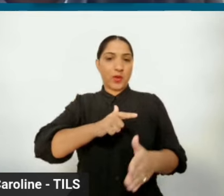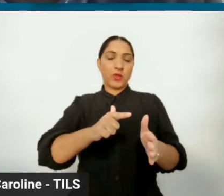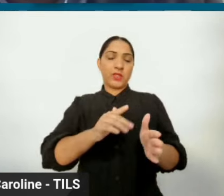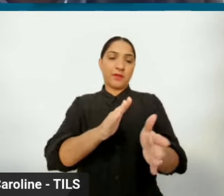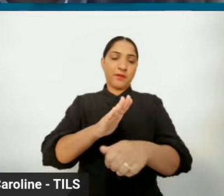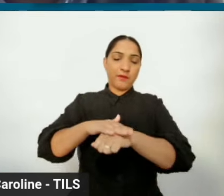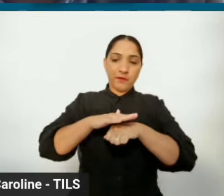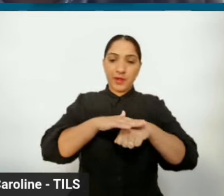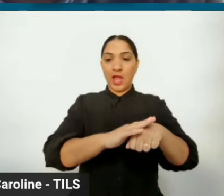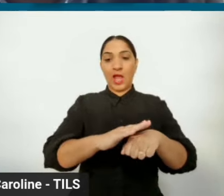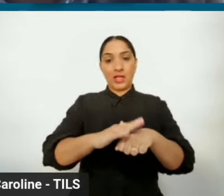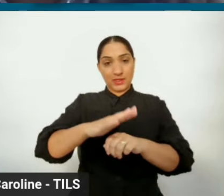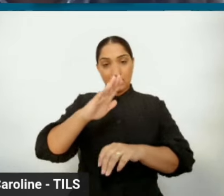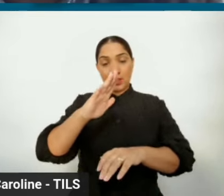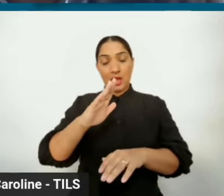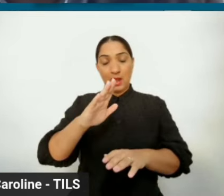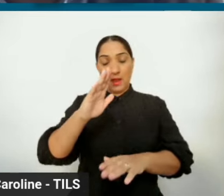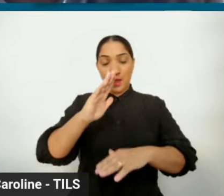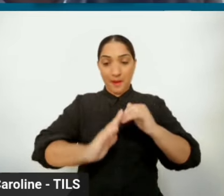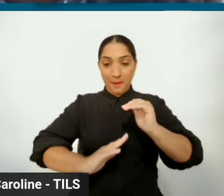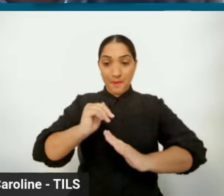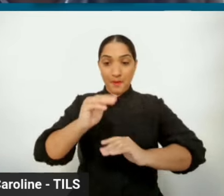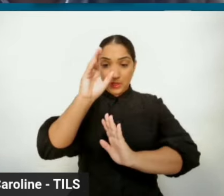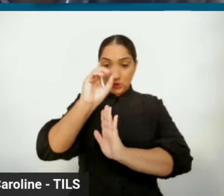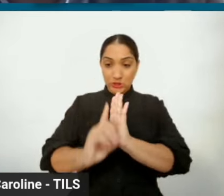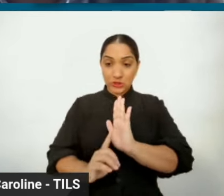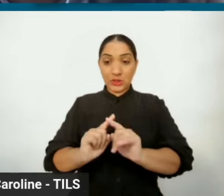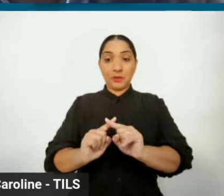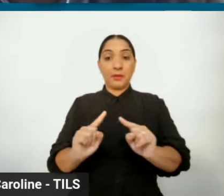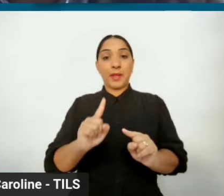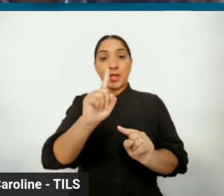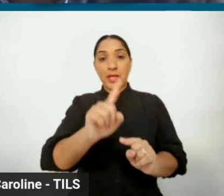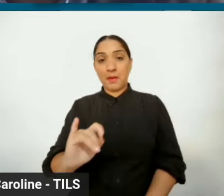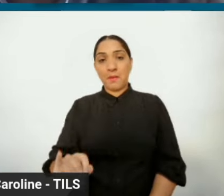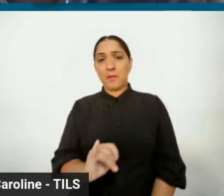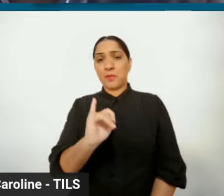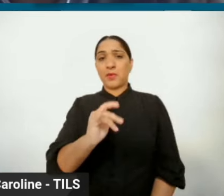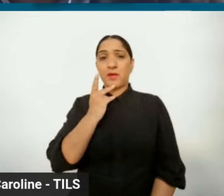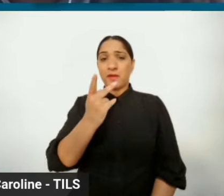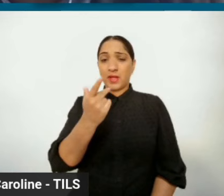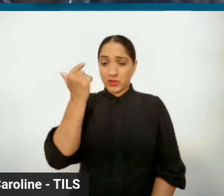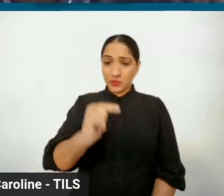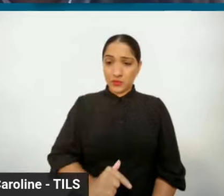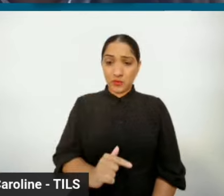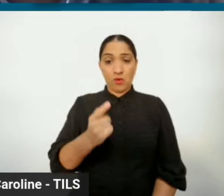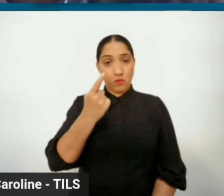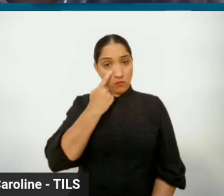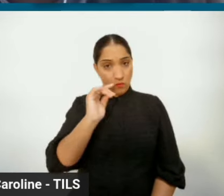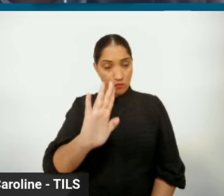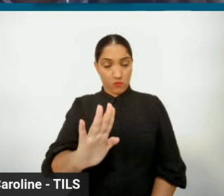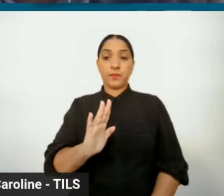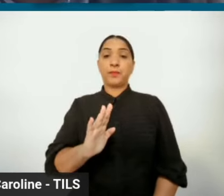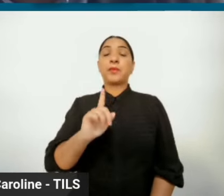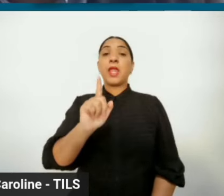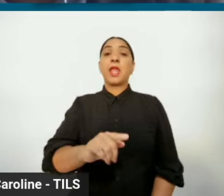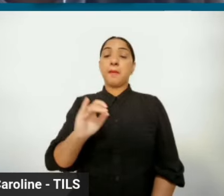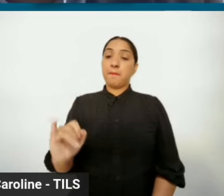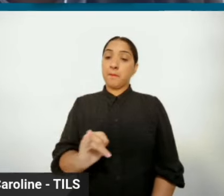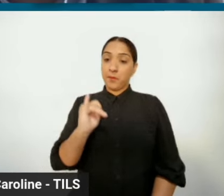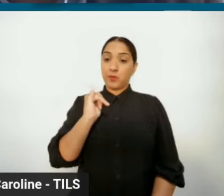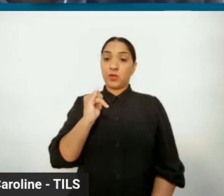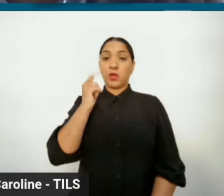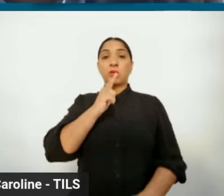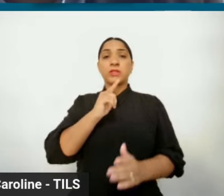desses direitos. A gente tem sempre que ressaltar, é muito importante que essa política dos direitos, da efetivação dos direitos da pessoa